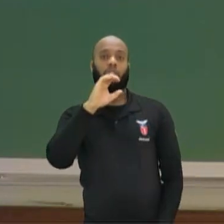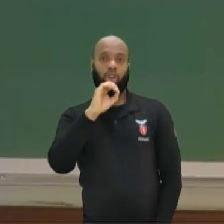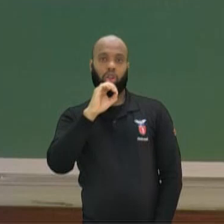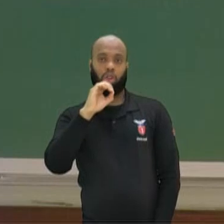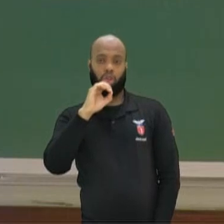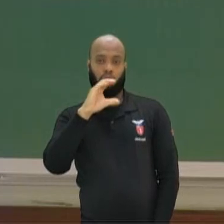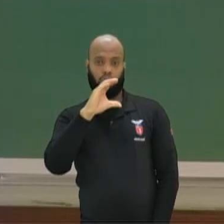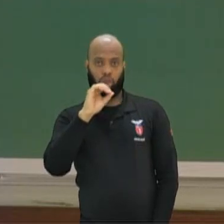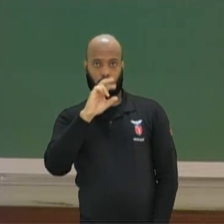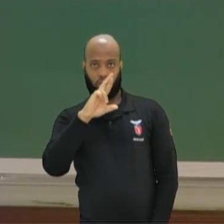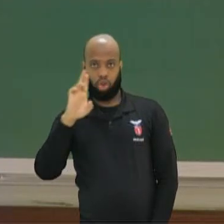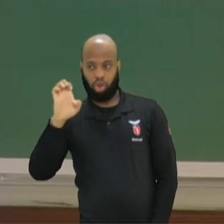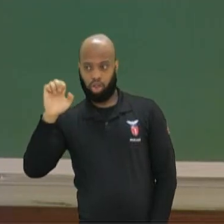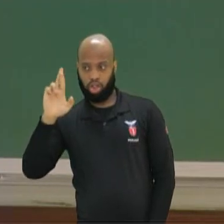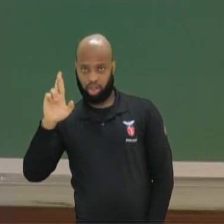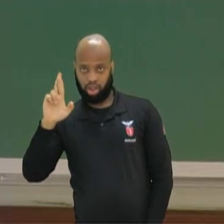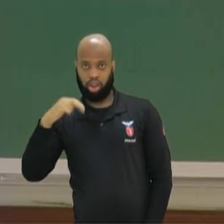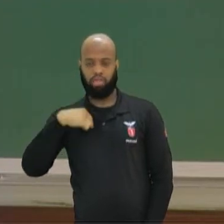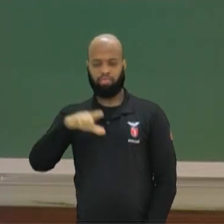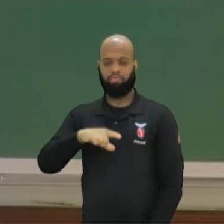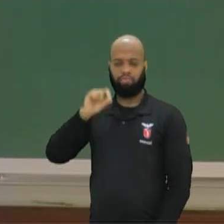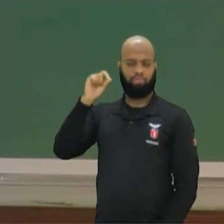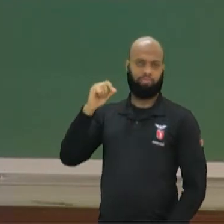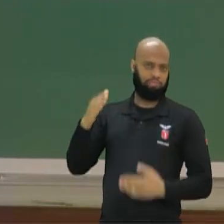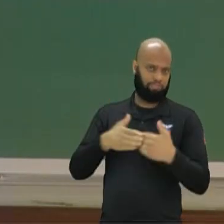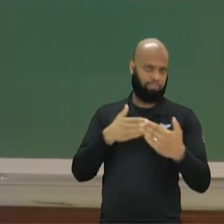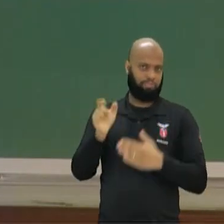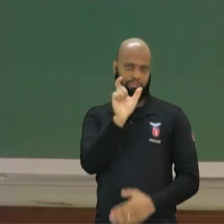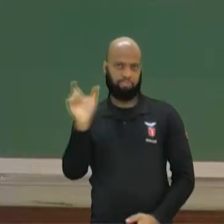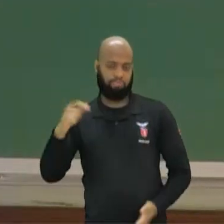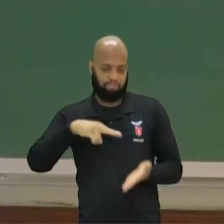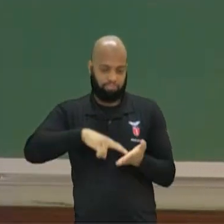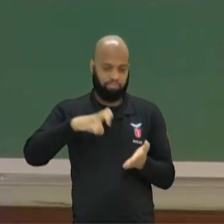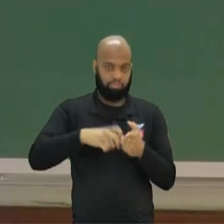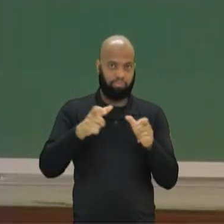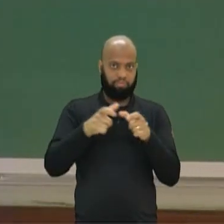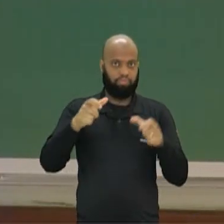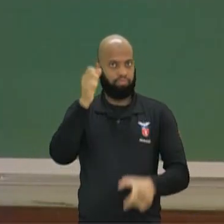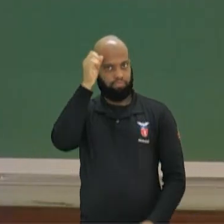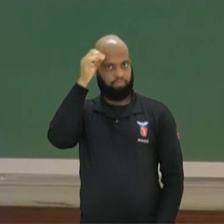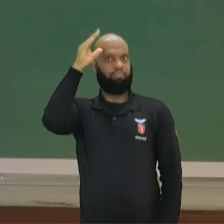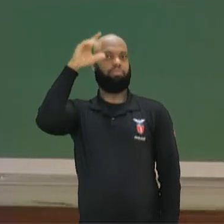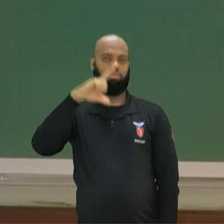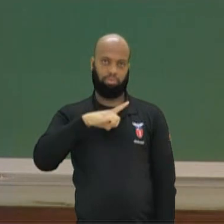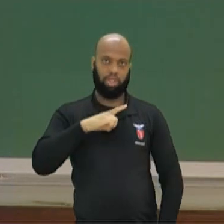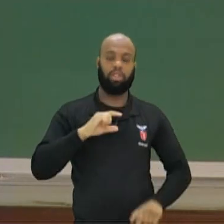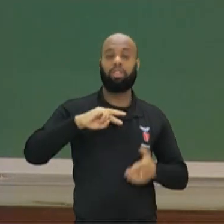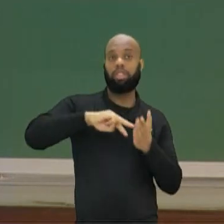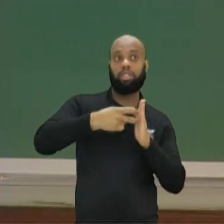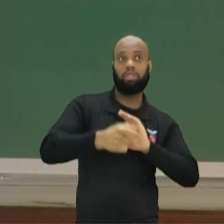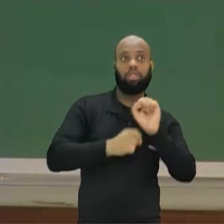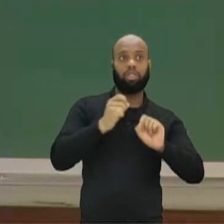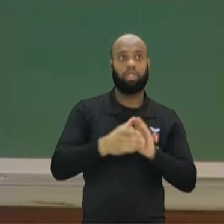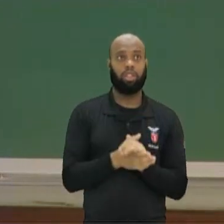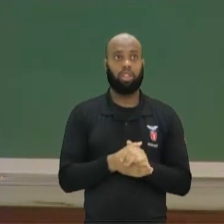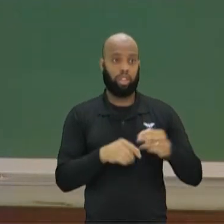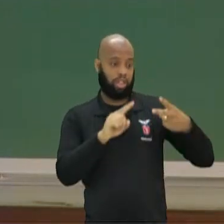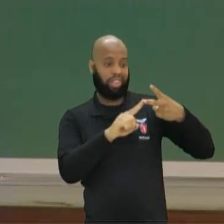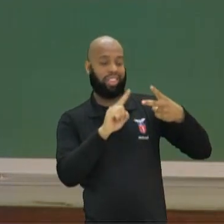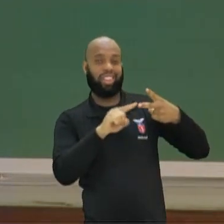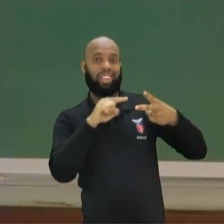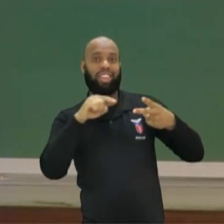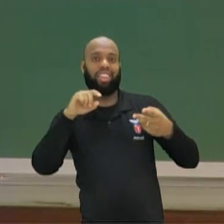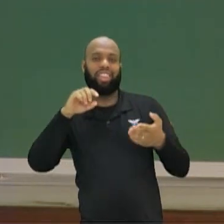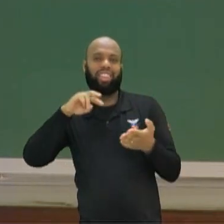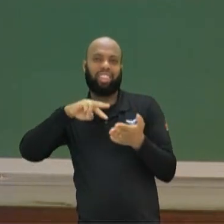bem aleatória assim para a gente aprender uma palavra nova e, sobretudo, ampliar o nosso vocabulário, que era o objetivo da aula. Significa se